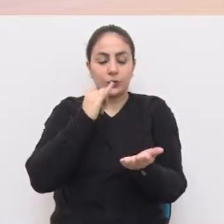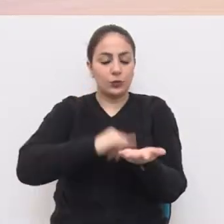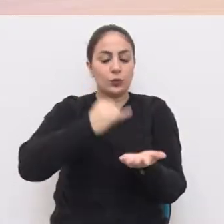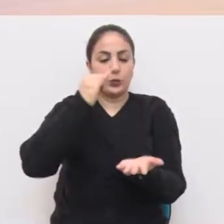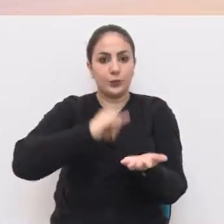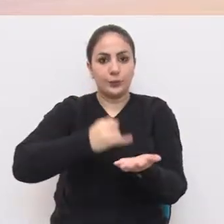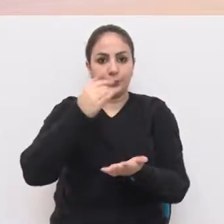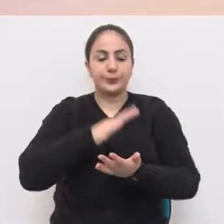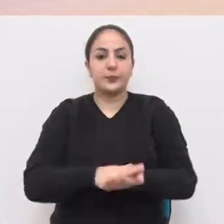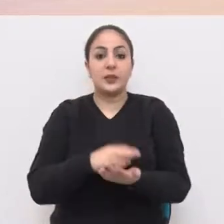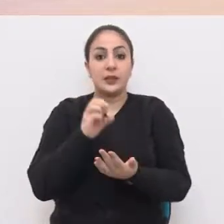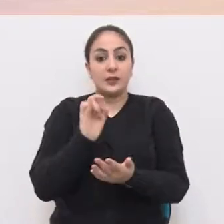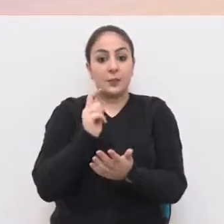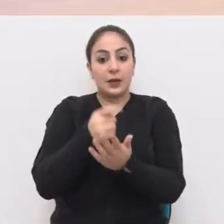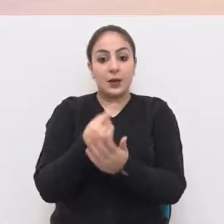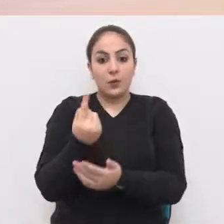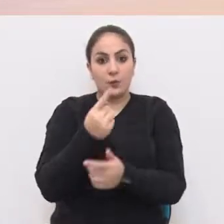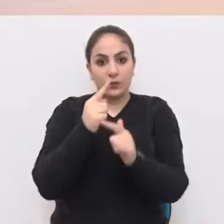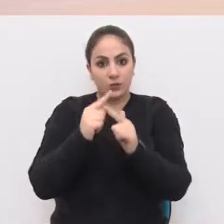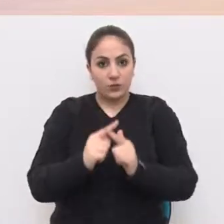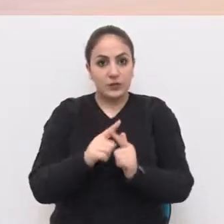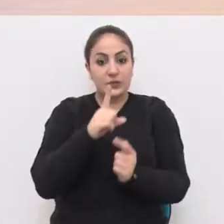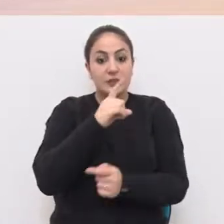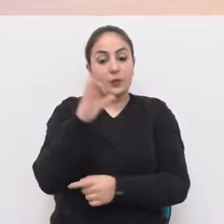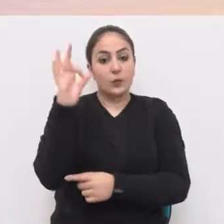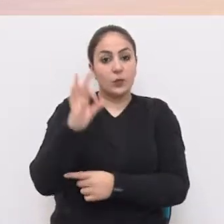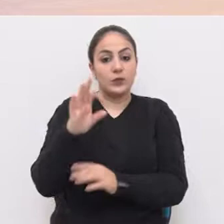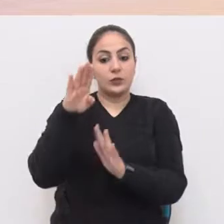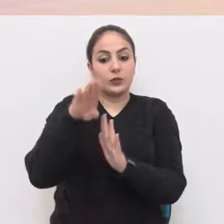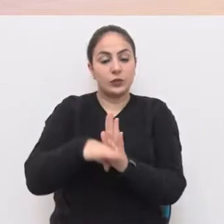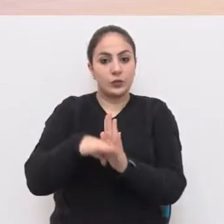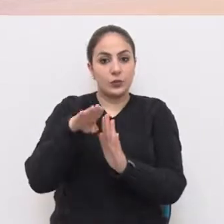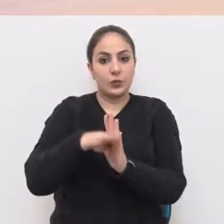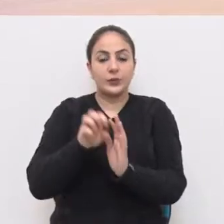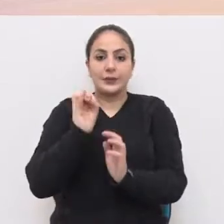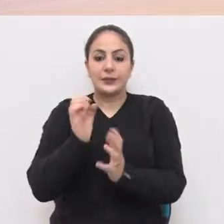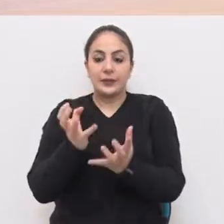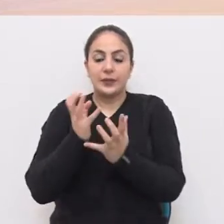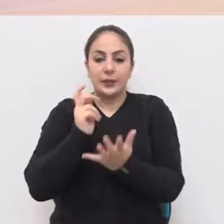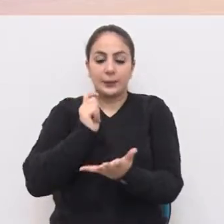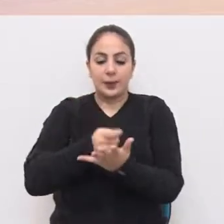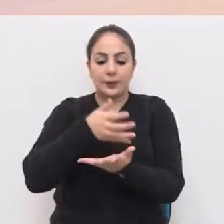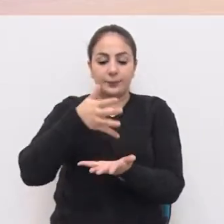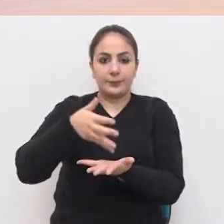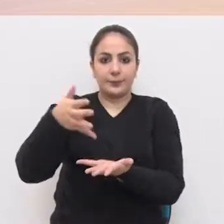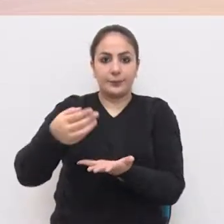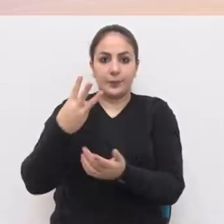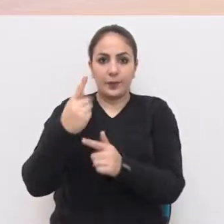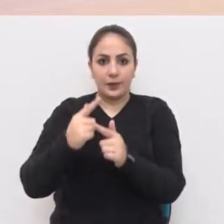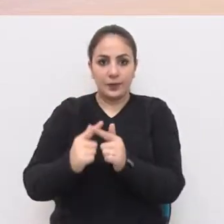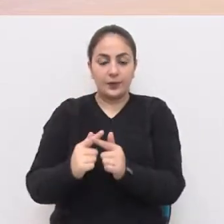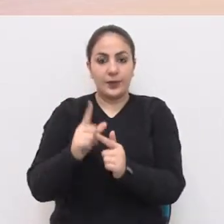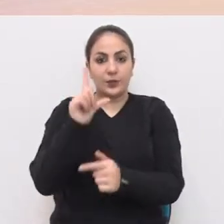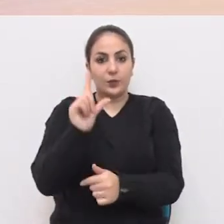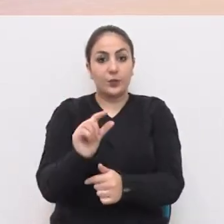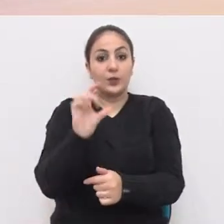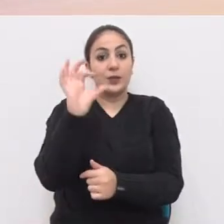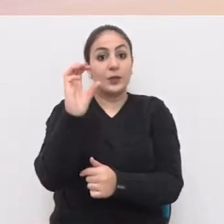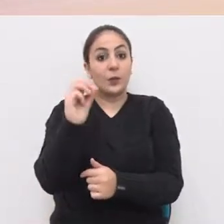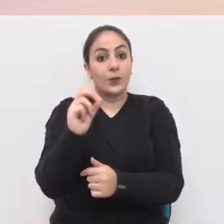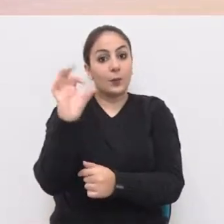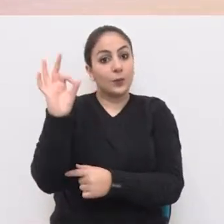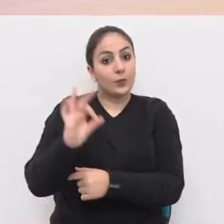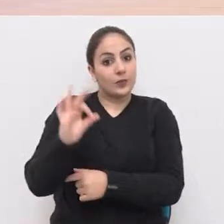em cota única terá 100% de desconto. E para quem quiser parcelar em até 3 vezes, a redução será de